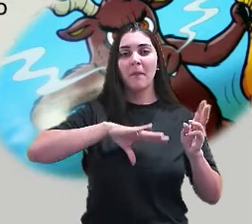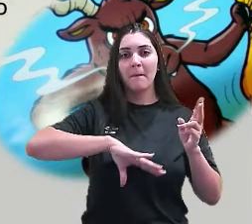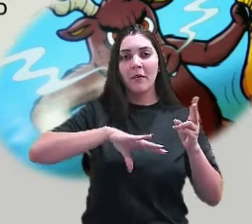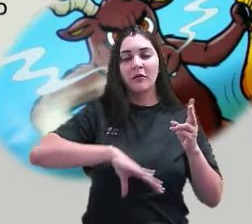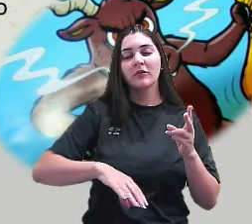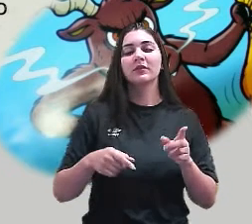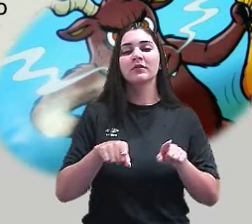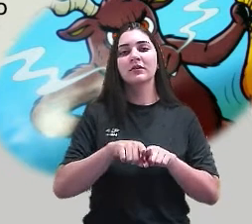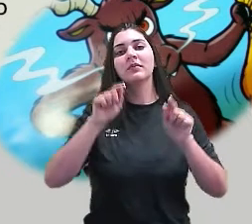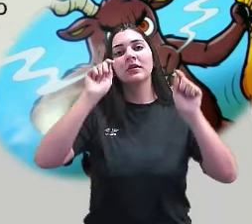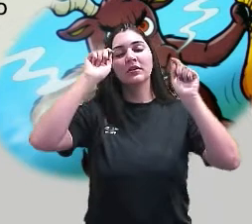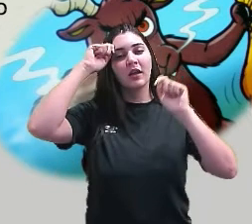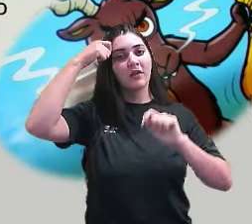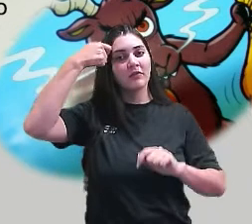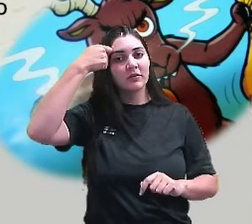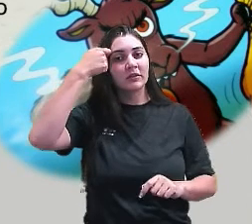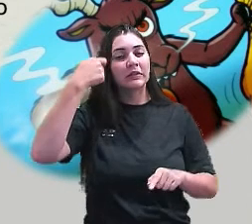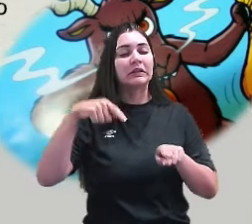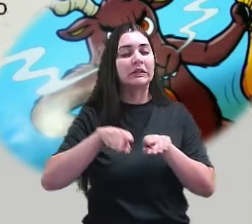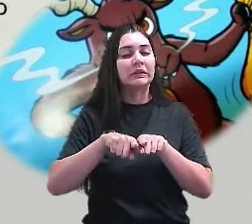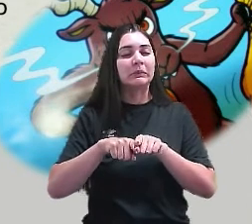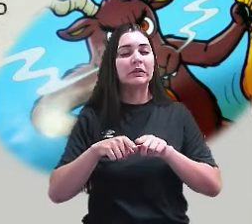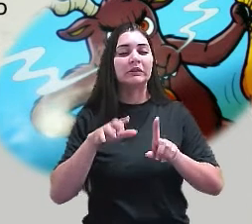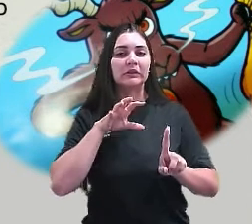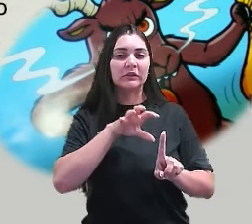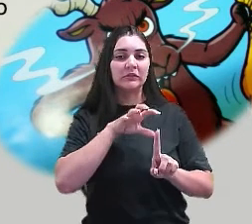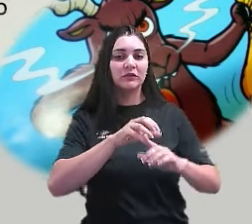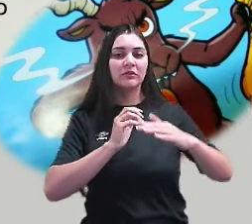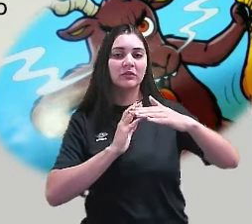e da influência dos imigrantes de várias partes do mundo.